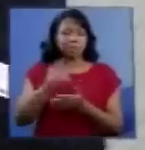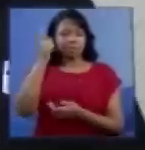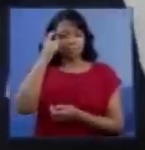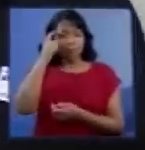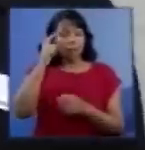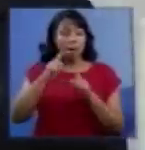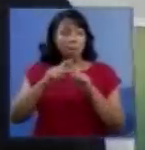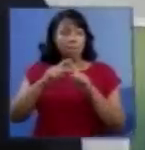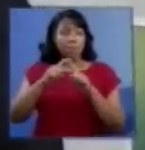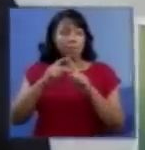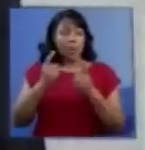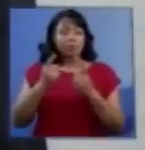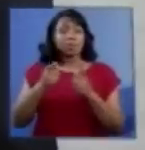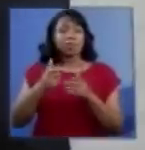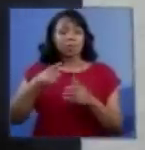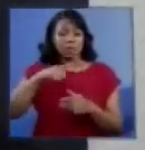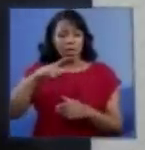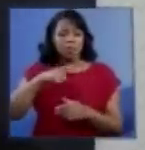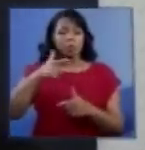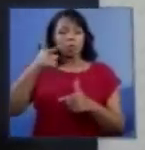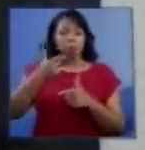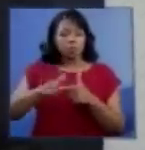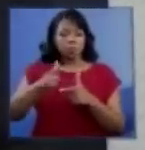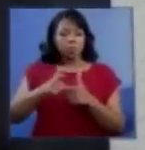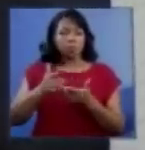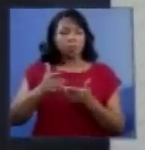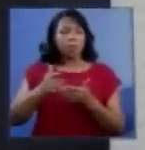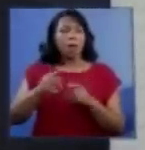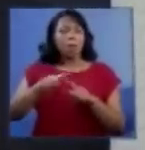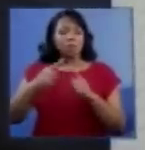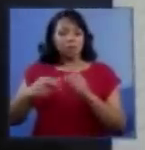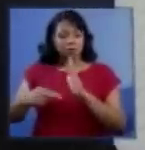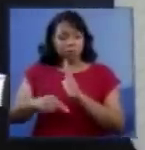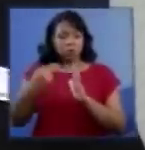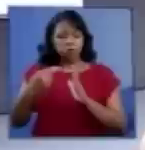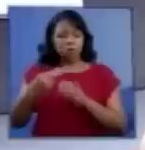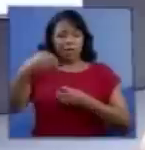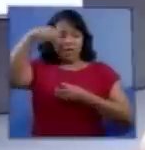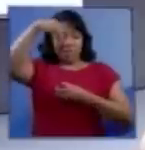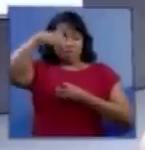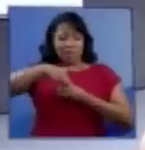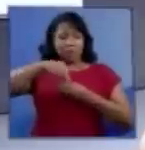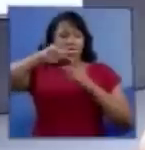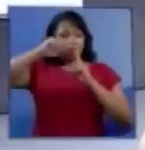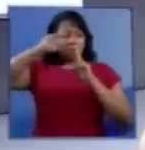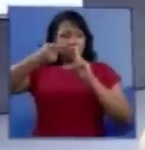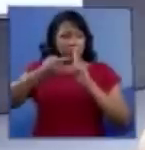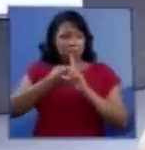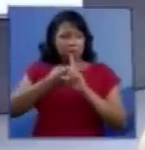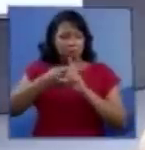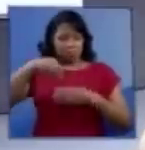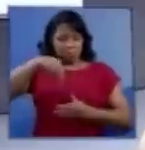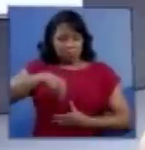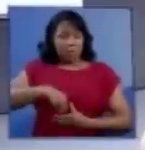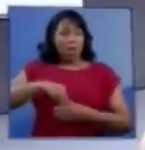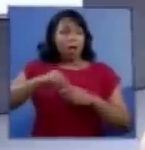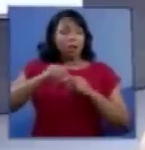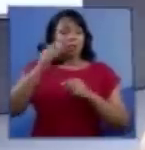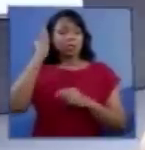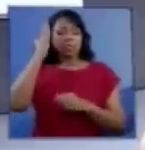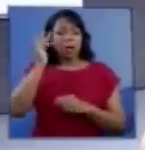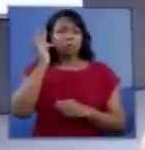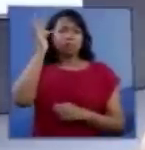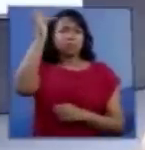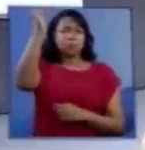que passou por uma cirurgia ainda no útero materno que quem sabe a medicina ainda